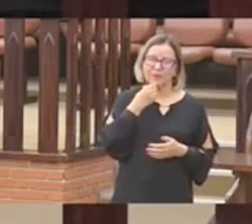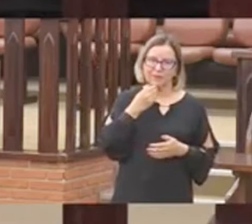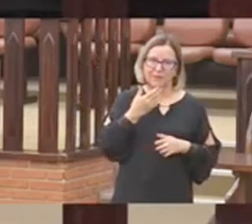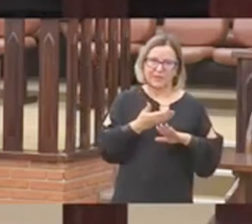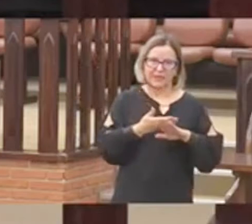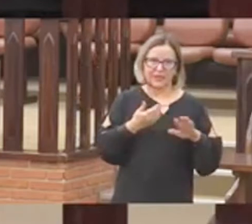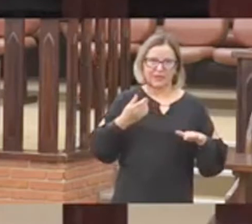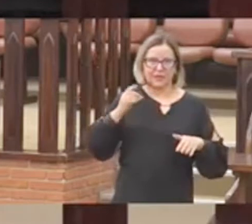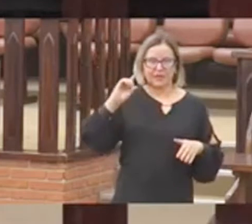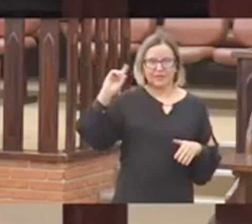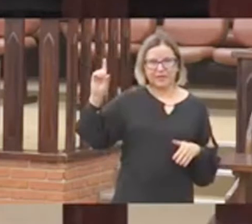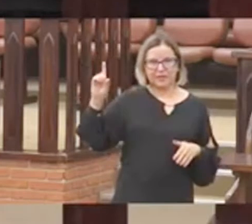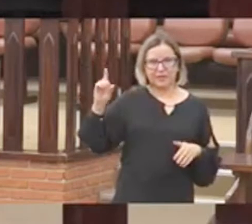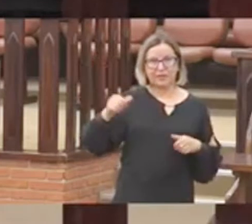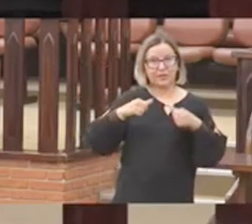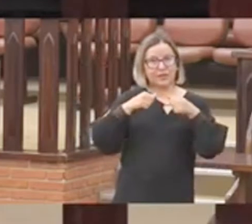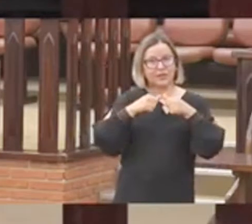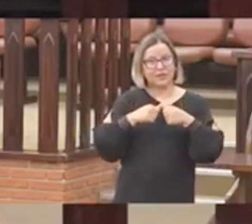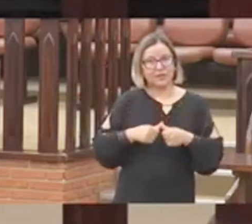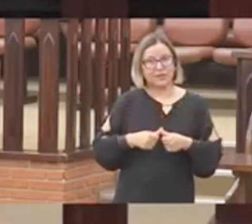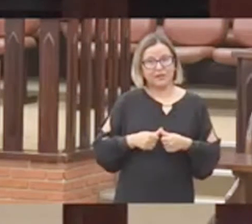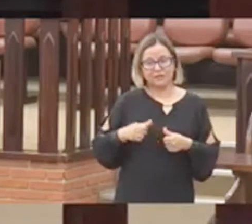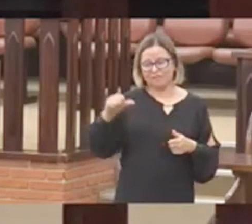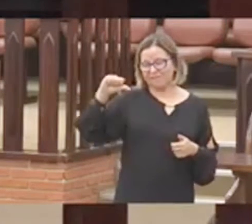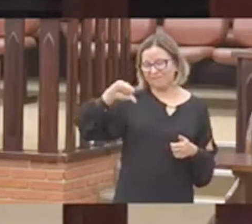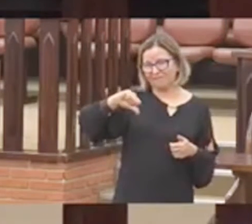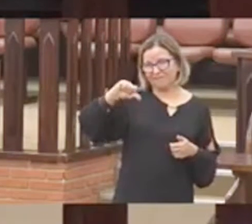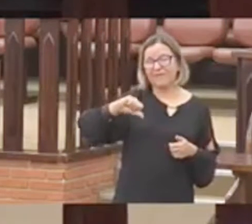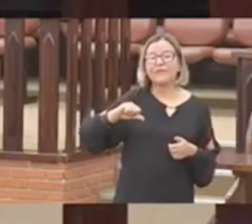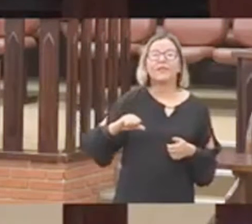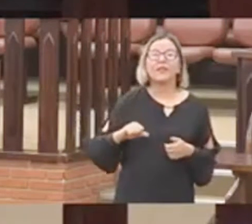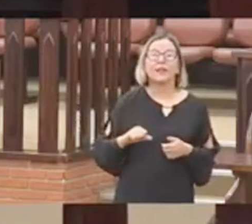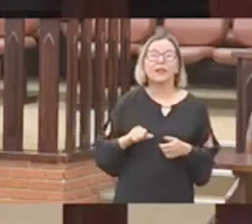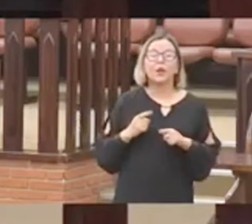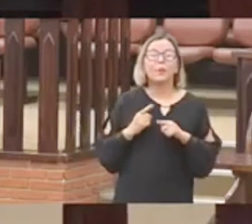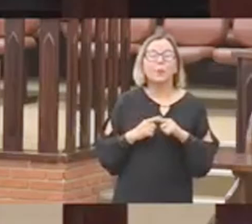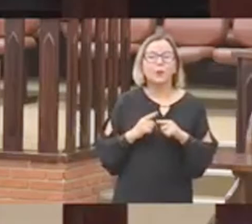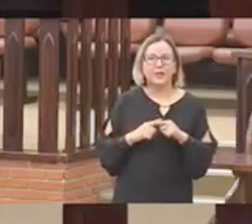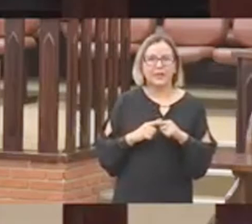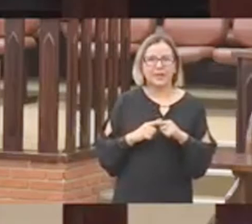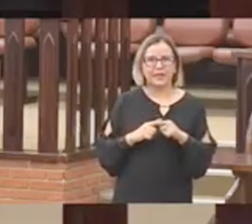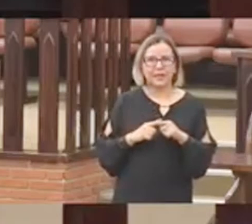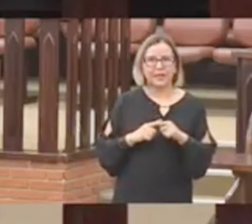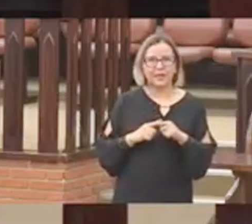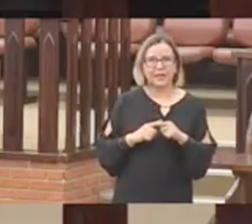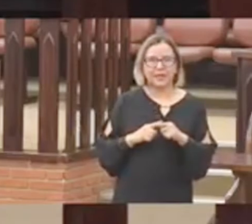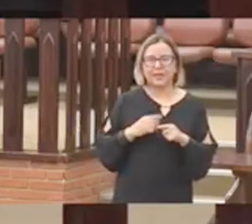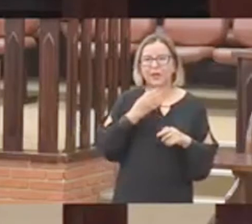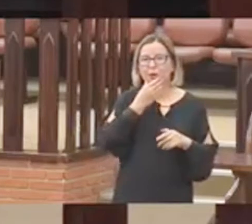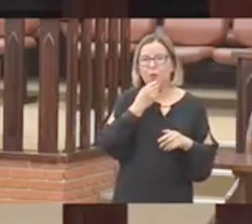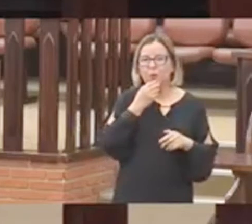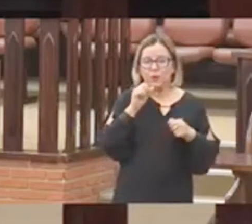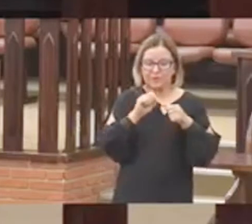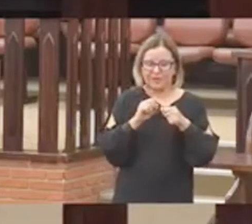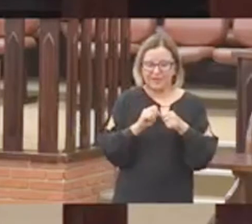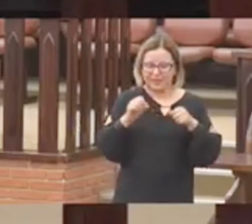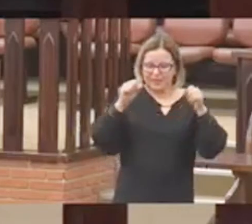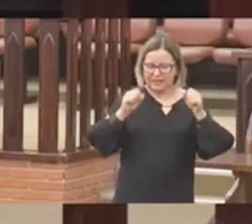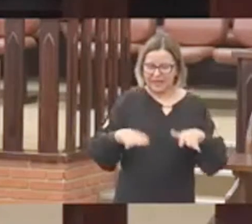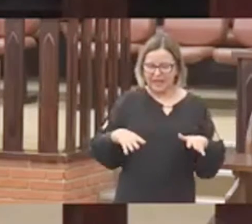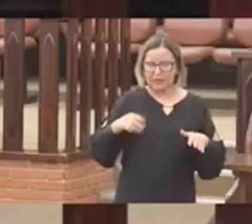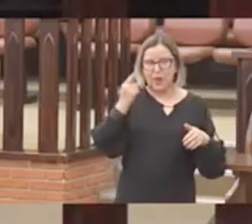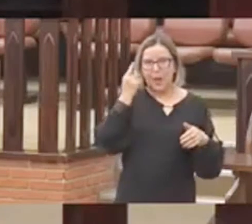foi nada bom, pelo simples motivo de que o homem foi criado para ter relacionamento, e não para